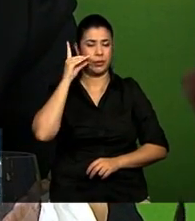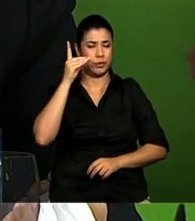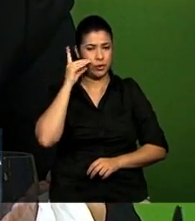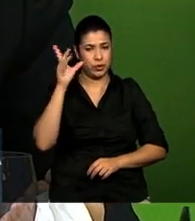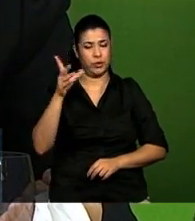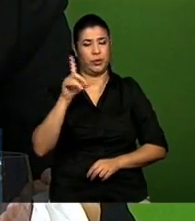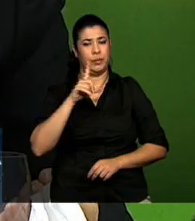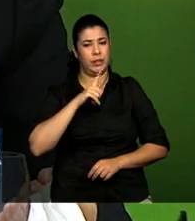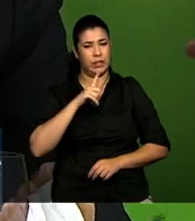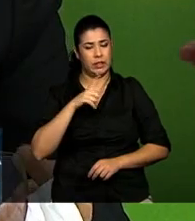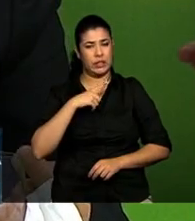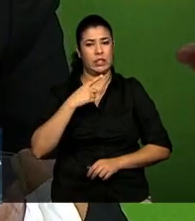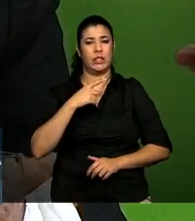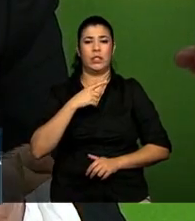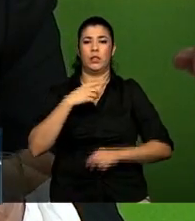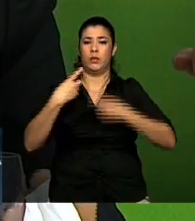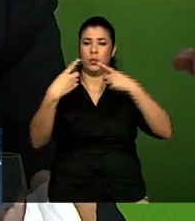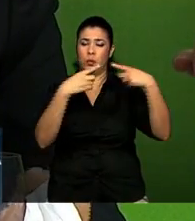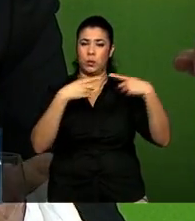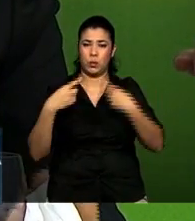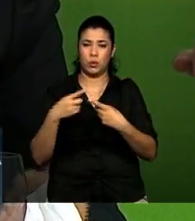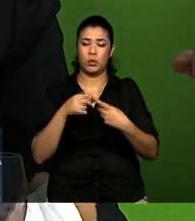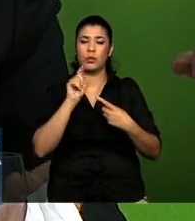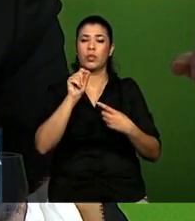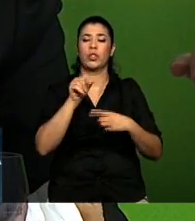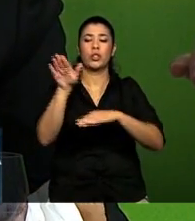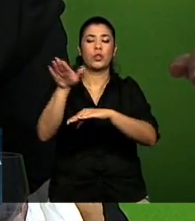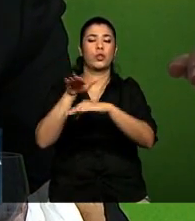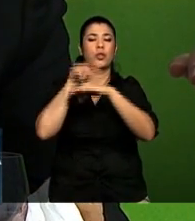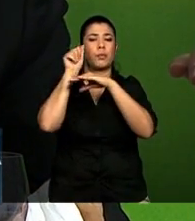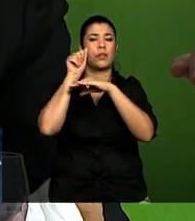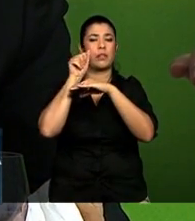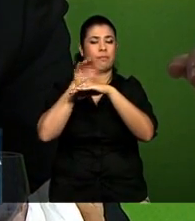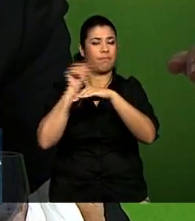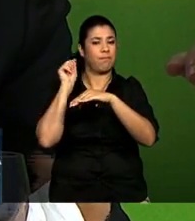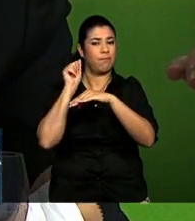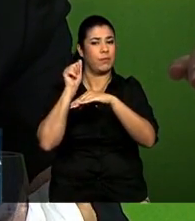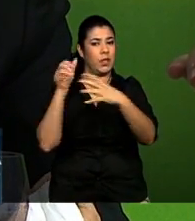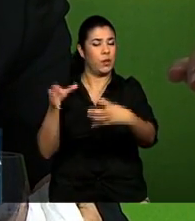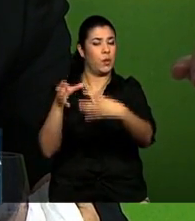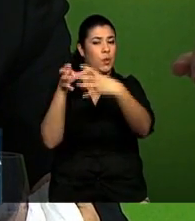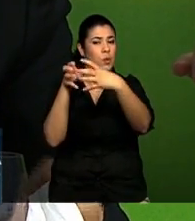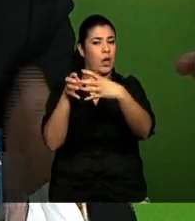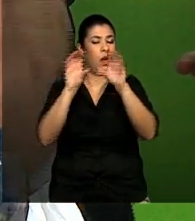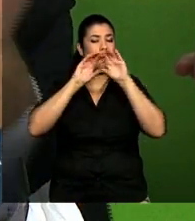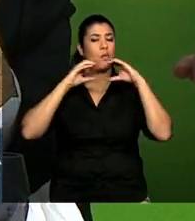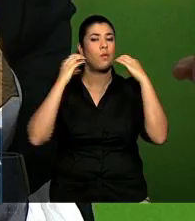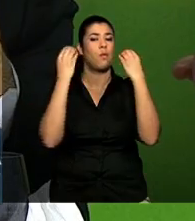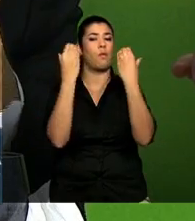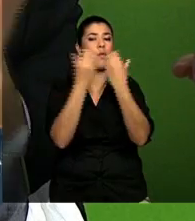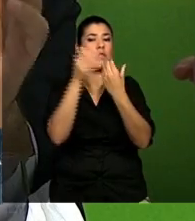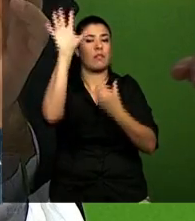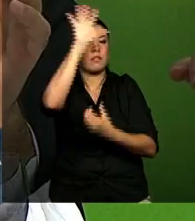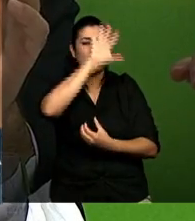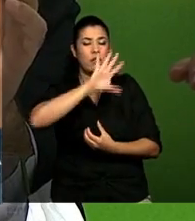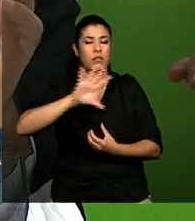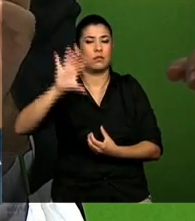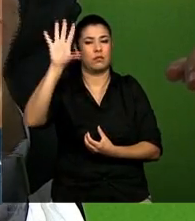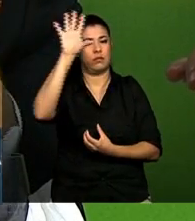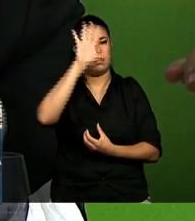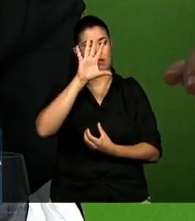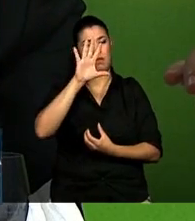produziu foi a convocação da conferência nacional dos povos indíos por final desse ano que eu acho que é o Marco